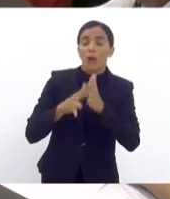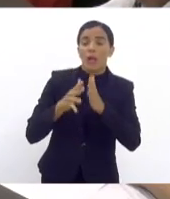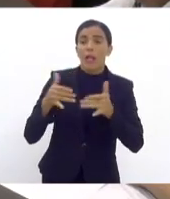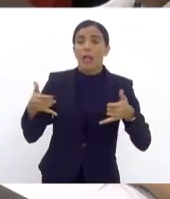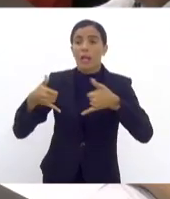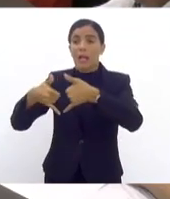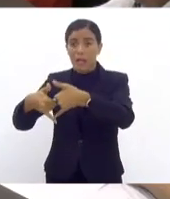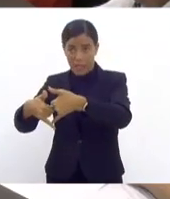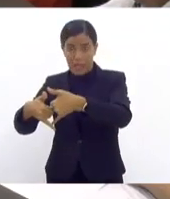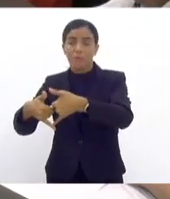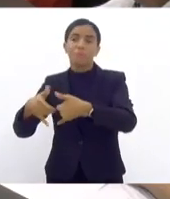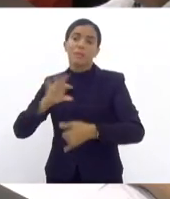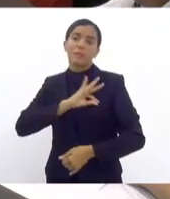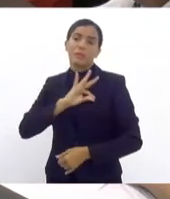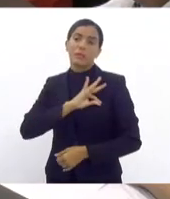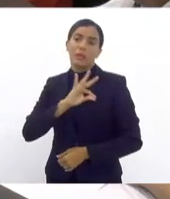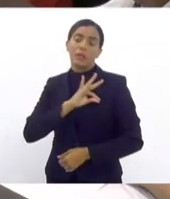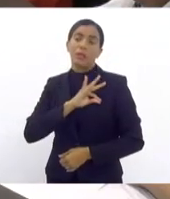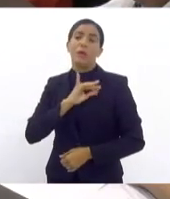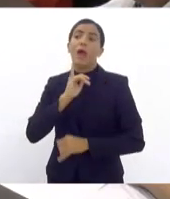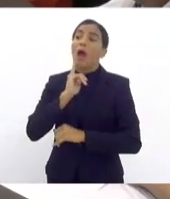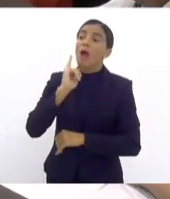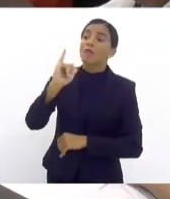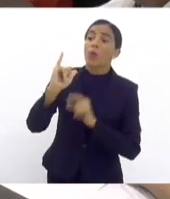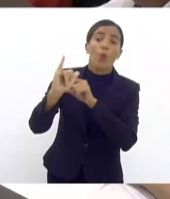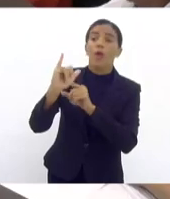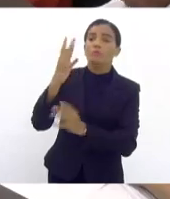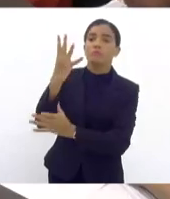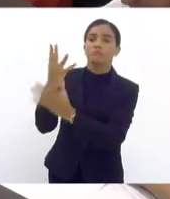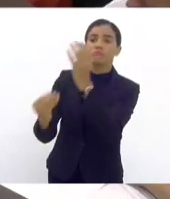o desaparecimento.